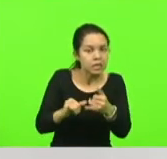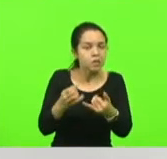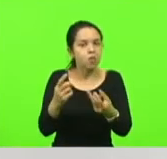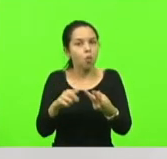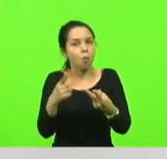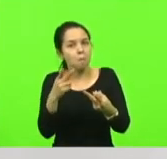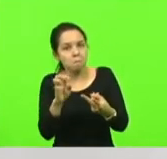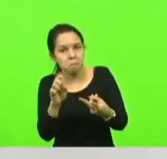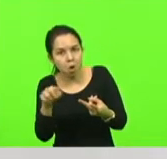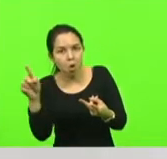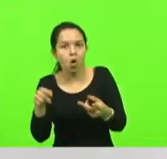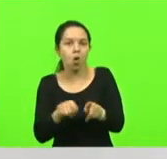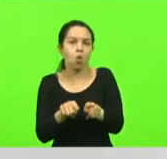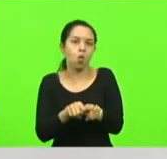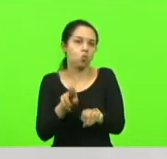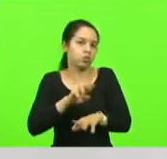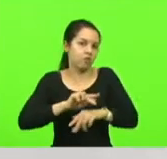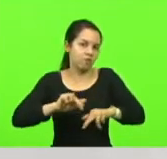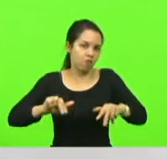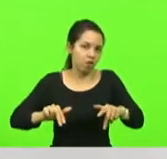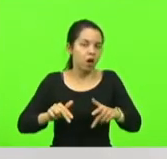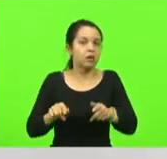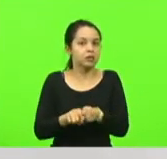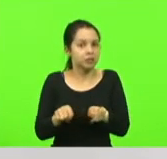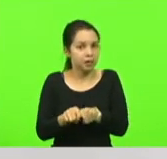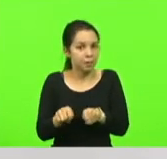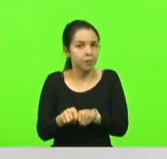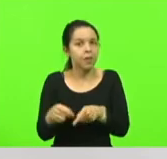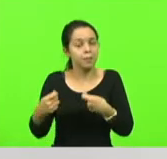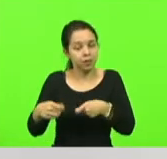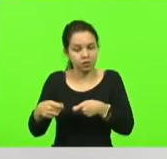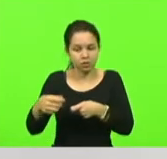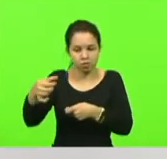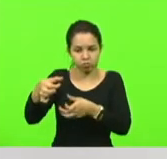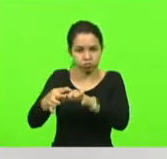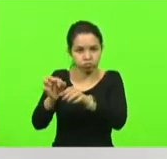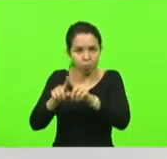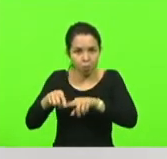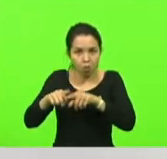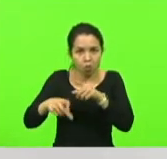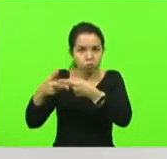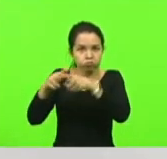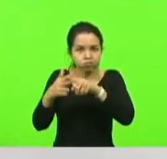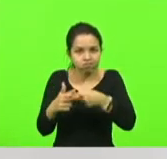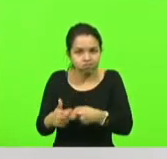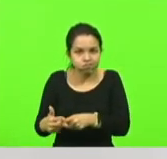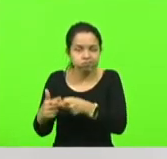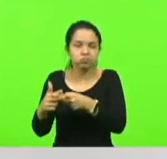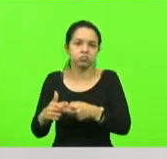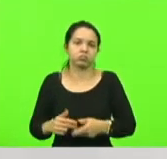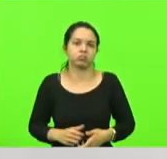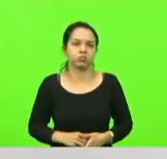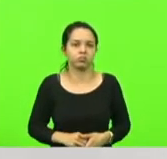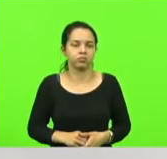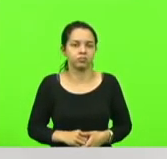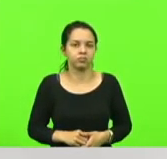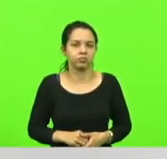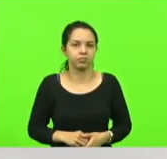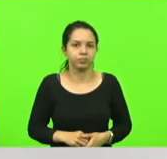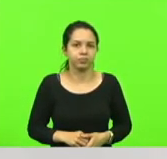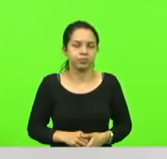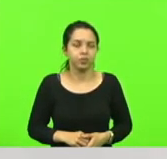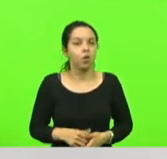enfim, e mais os componentes de reparo. Outro ponto também